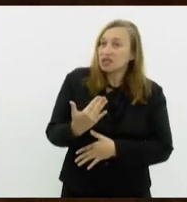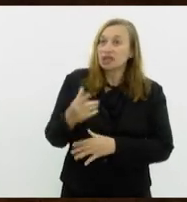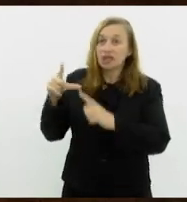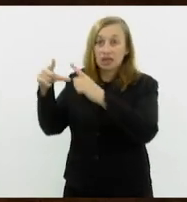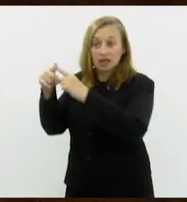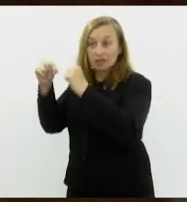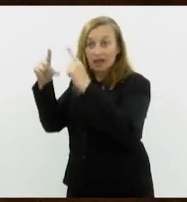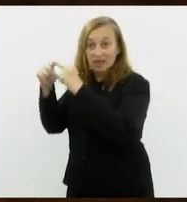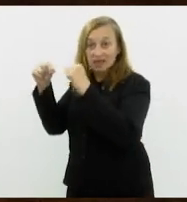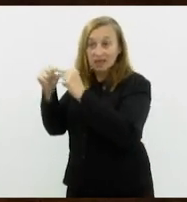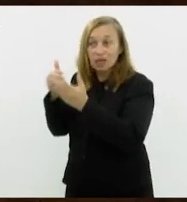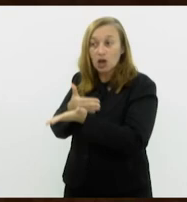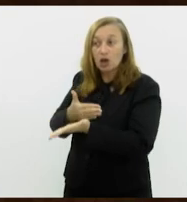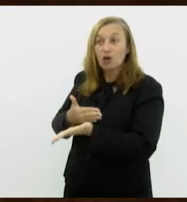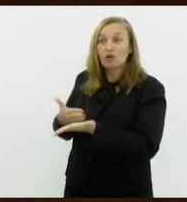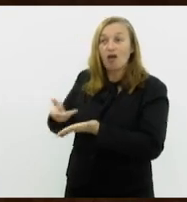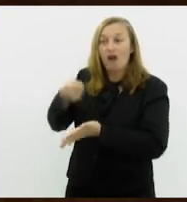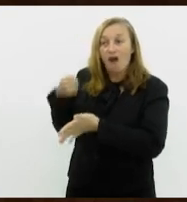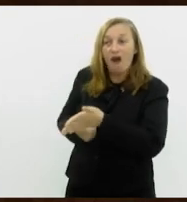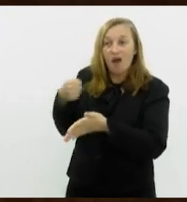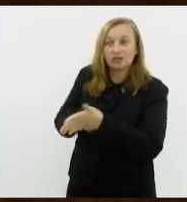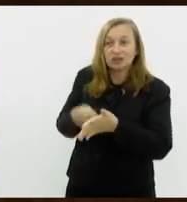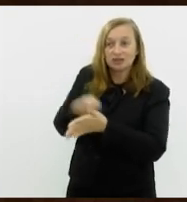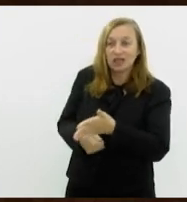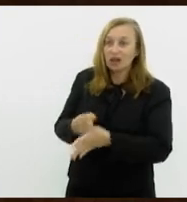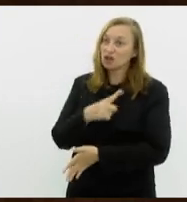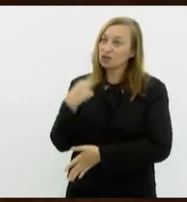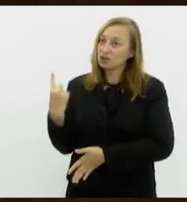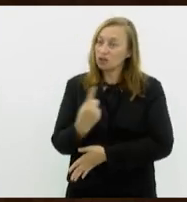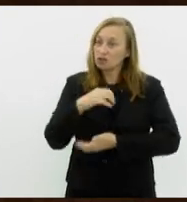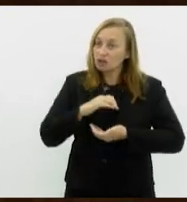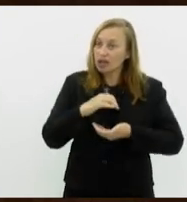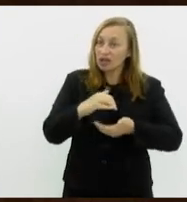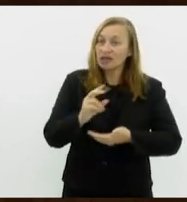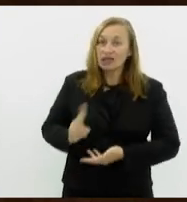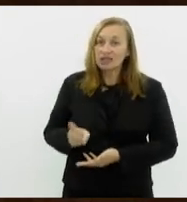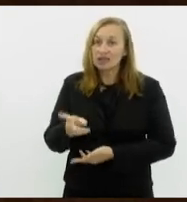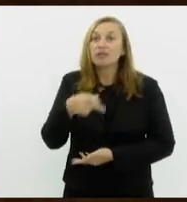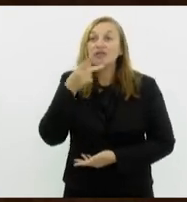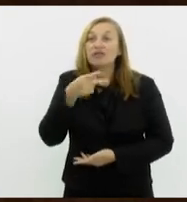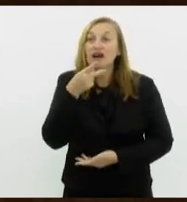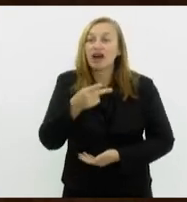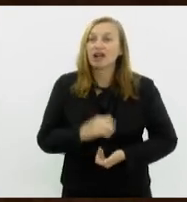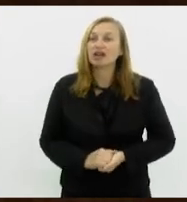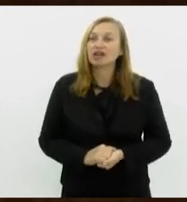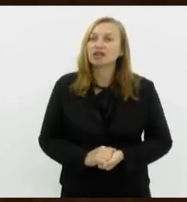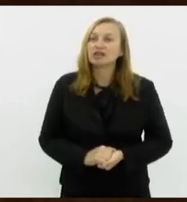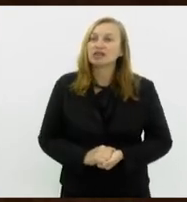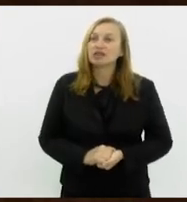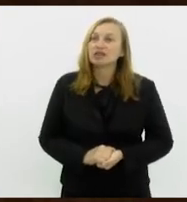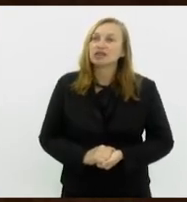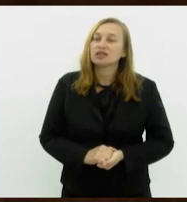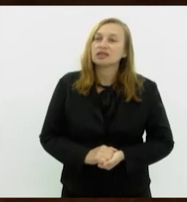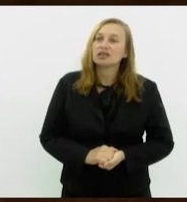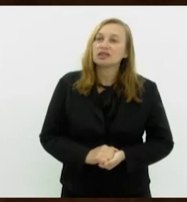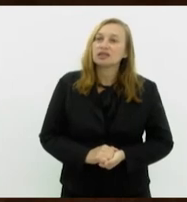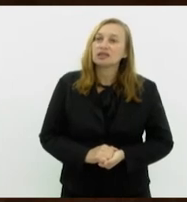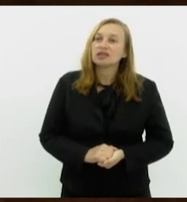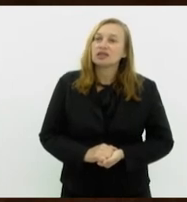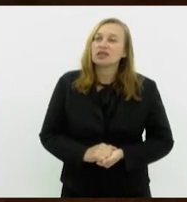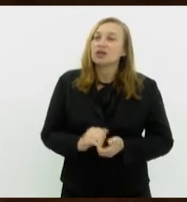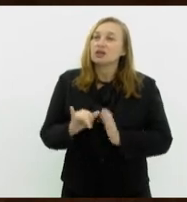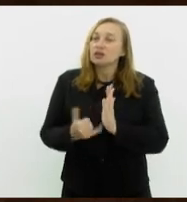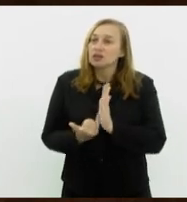Brasília comece a lutar a questão que o nosso decano sempre fala, que é a exploração feita aqui com os